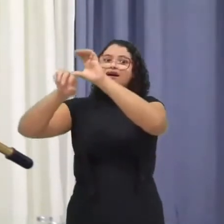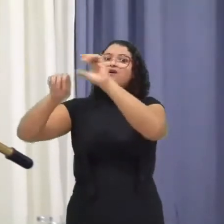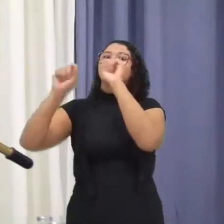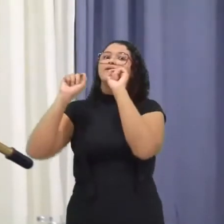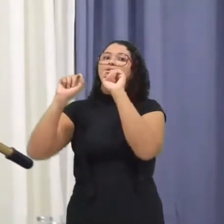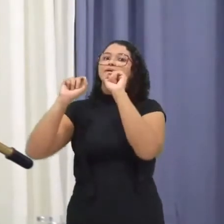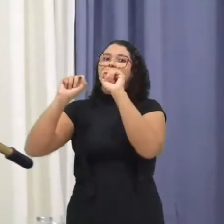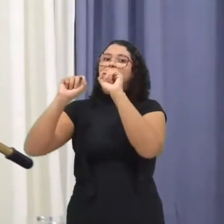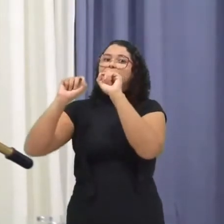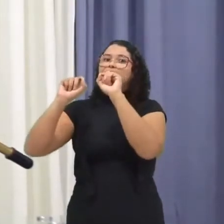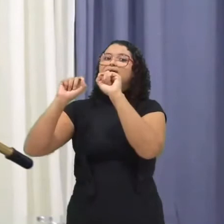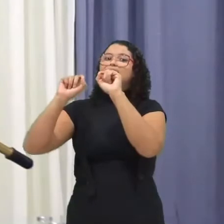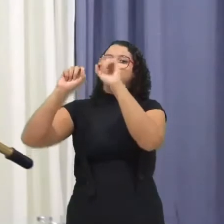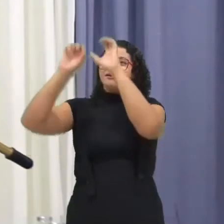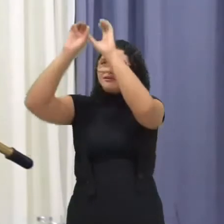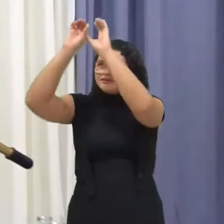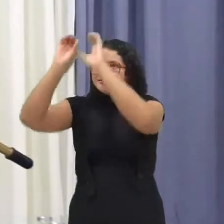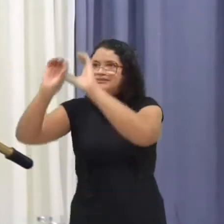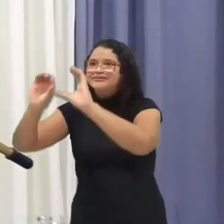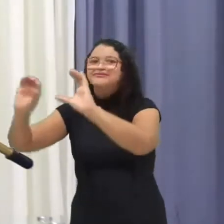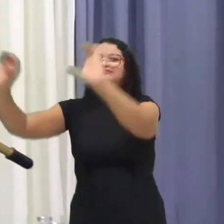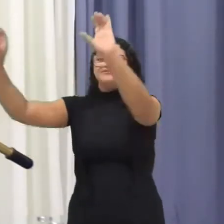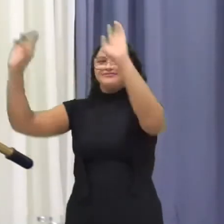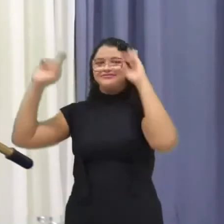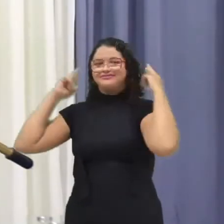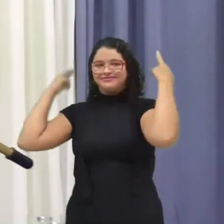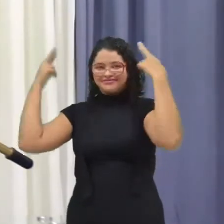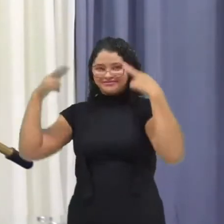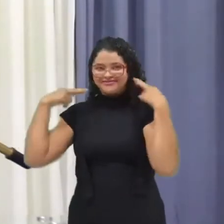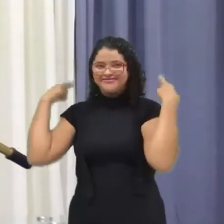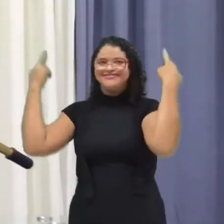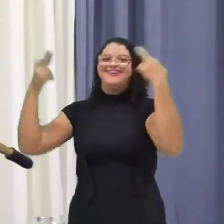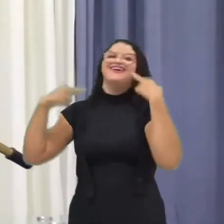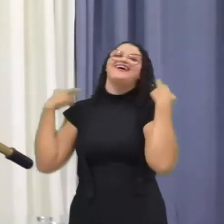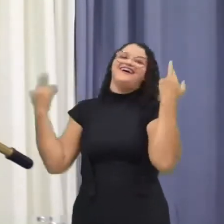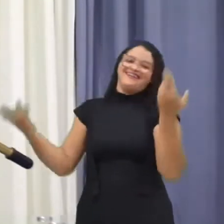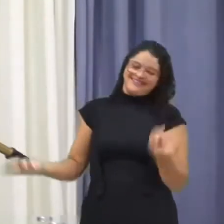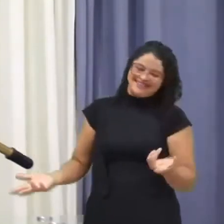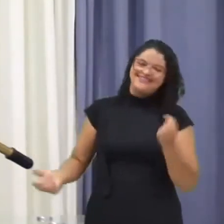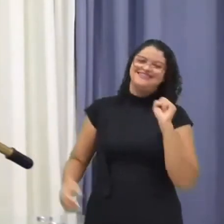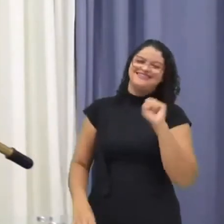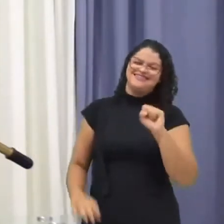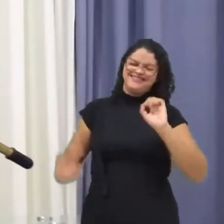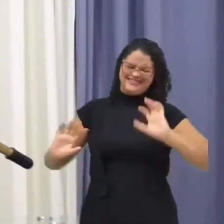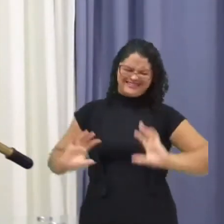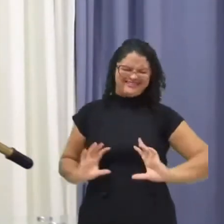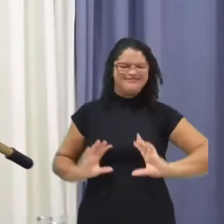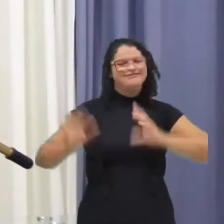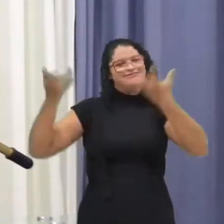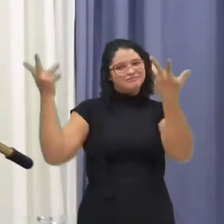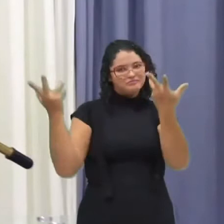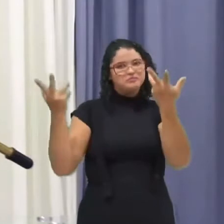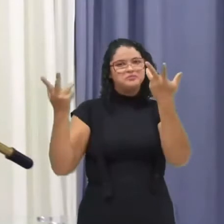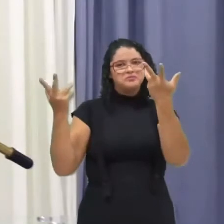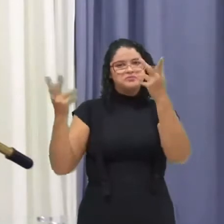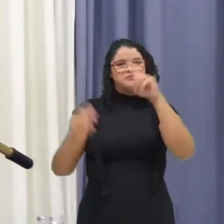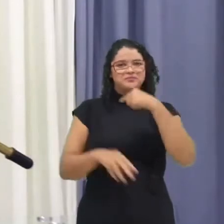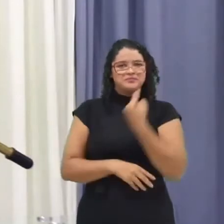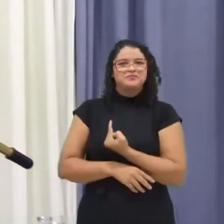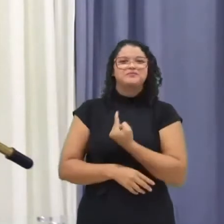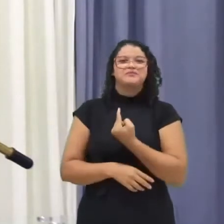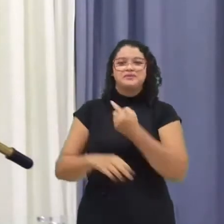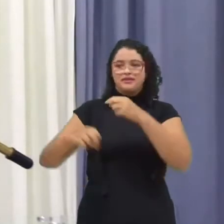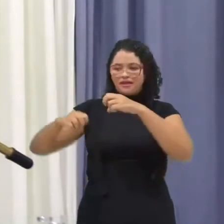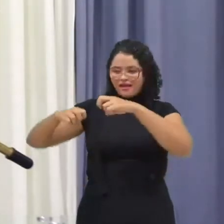banquete das bodas do Cordeiro. Aí é só festa, não é? E nós estaremos assentados